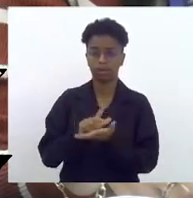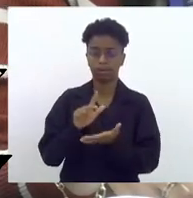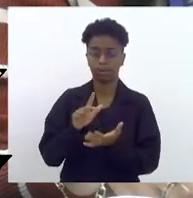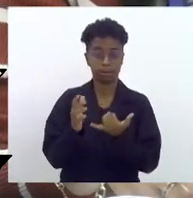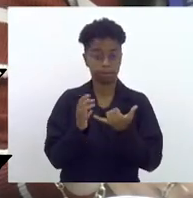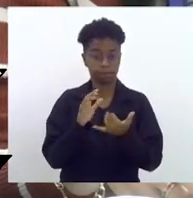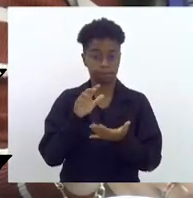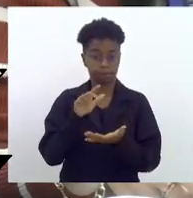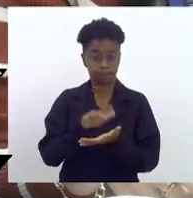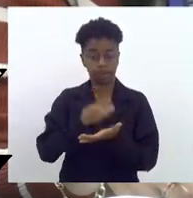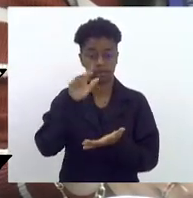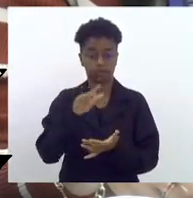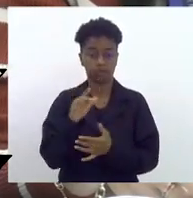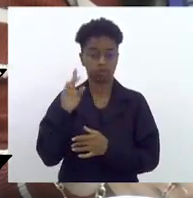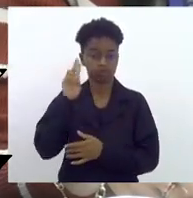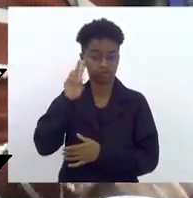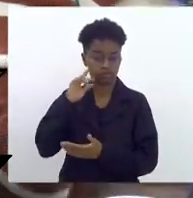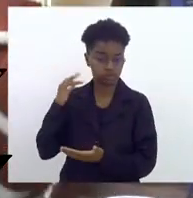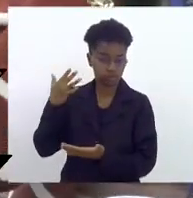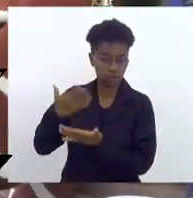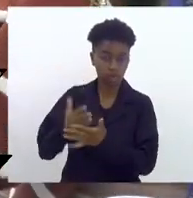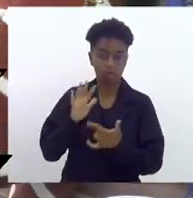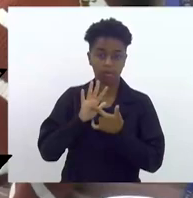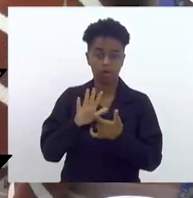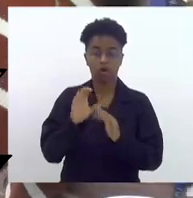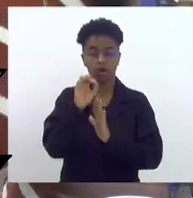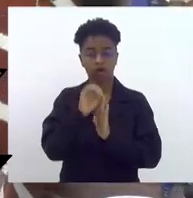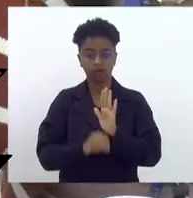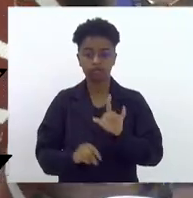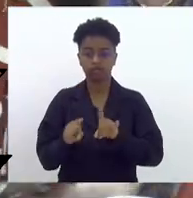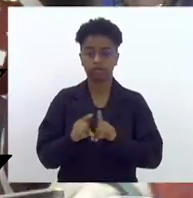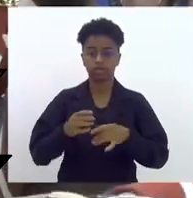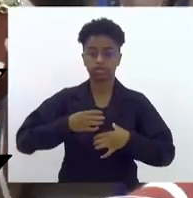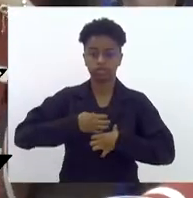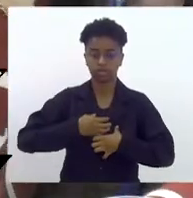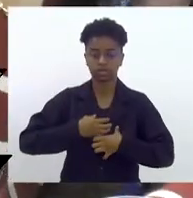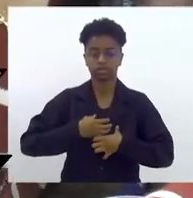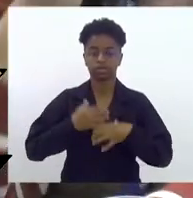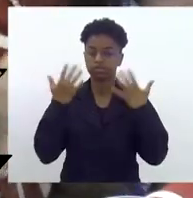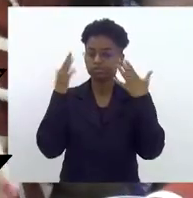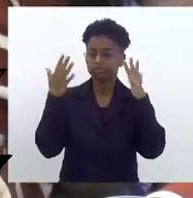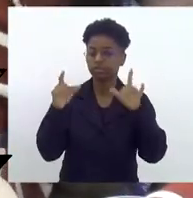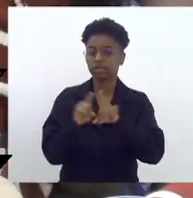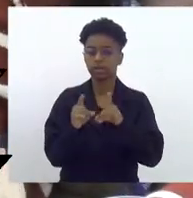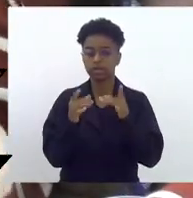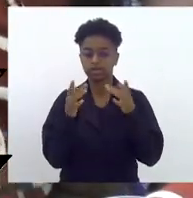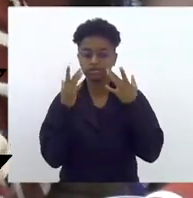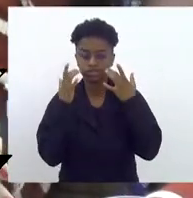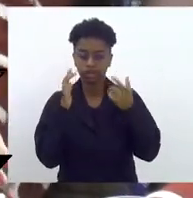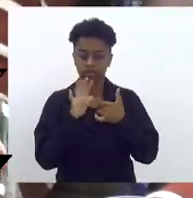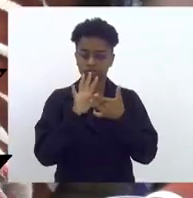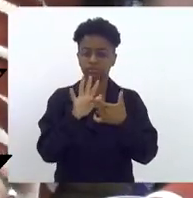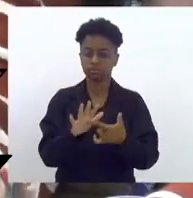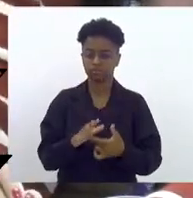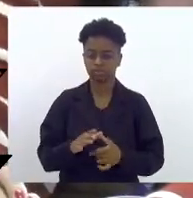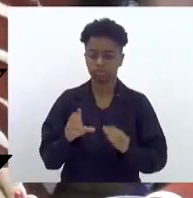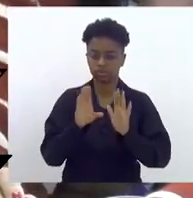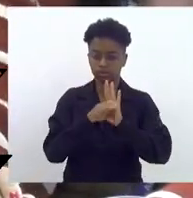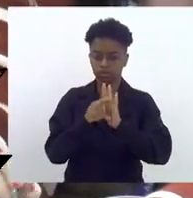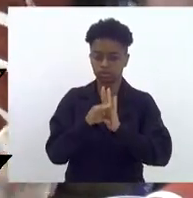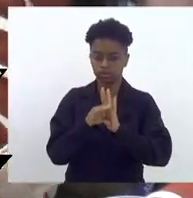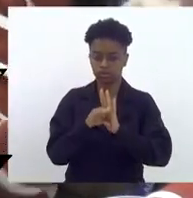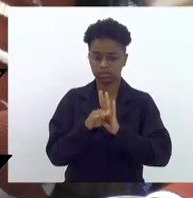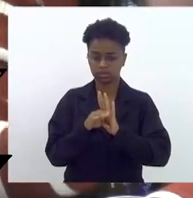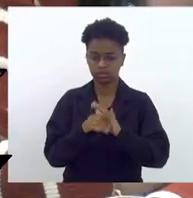e fala inclusive isso sobre ofícios modos celebrações formas de expressão cênica também conceituada essa